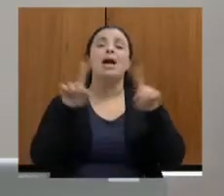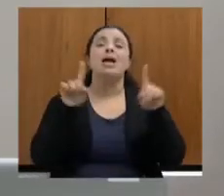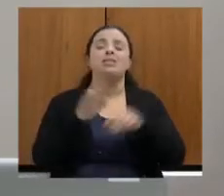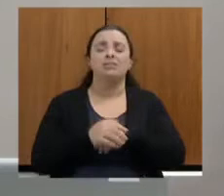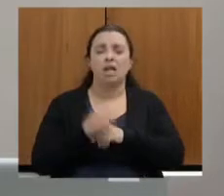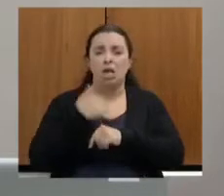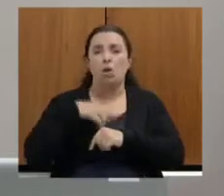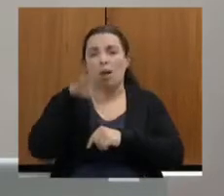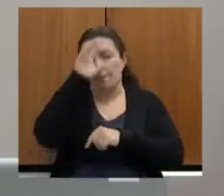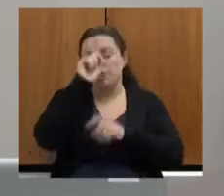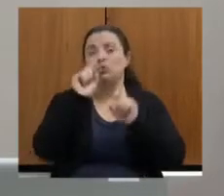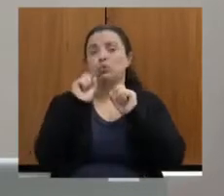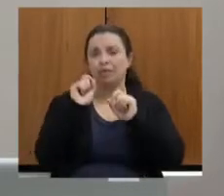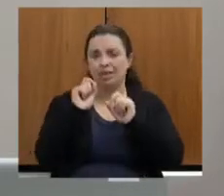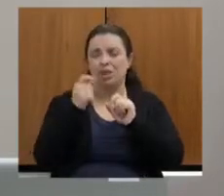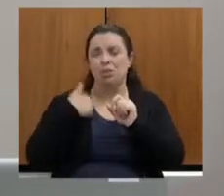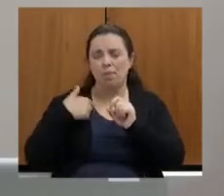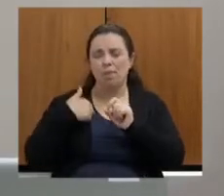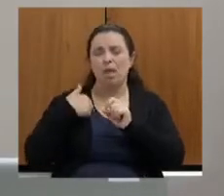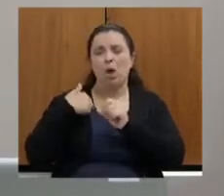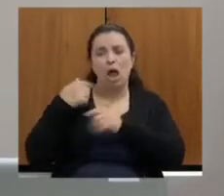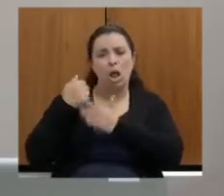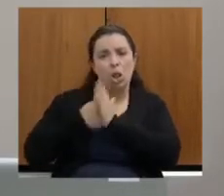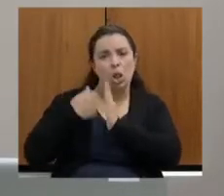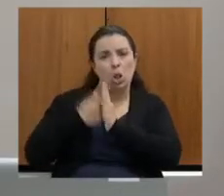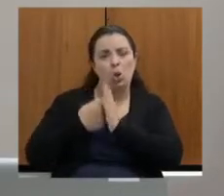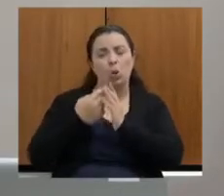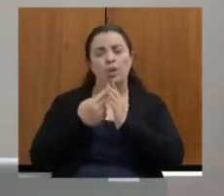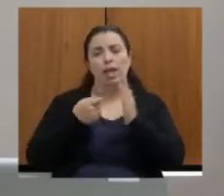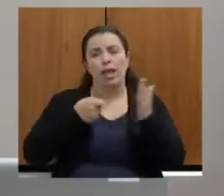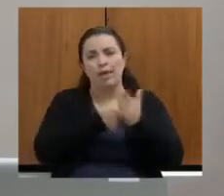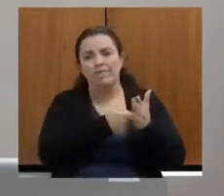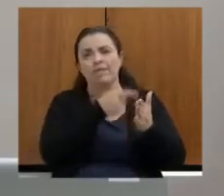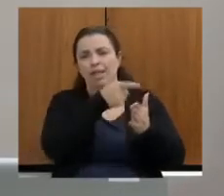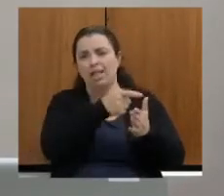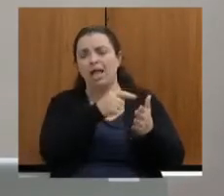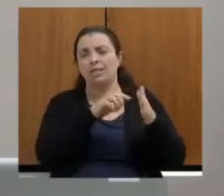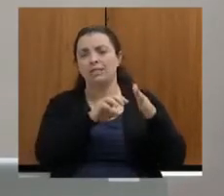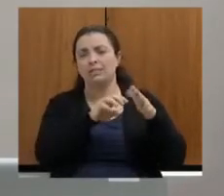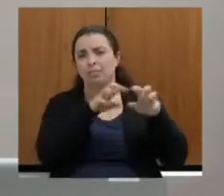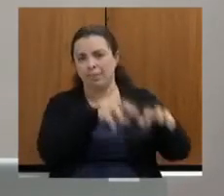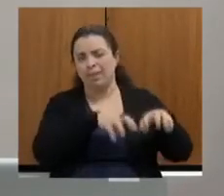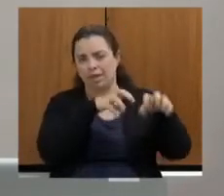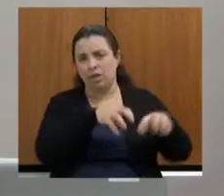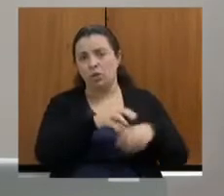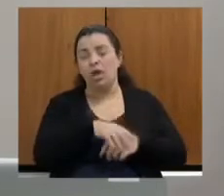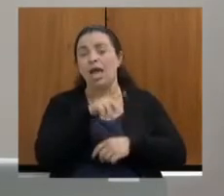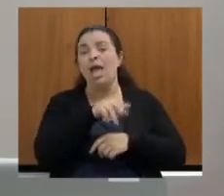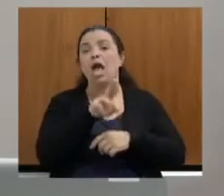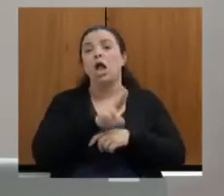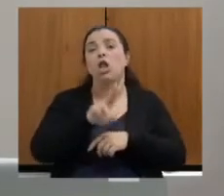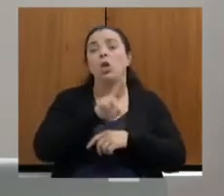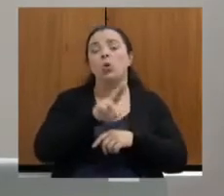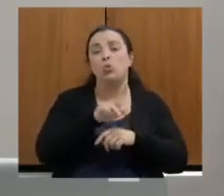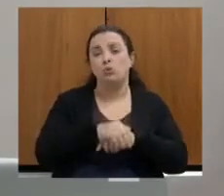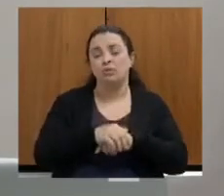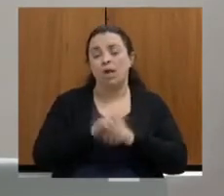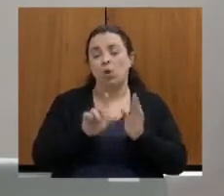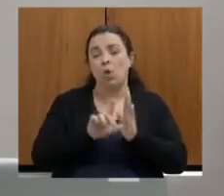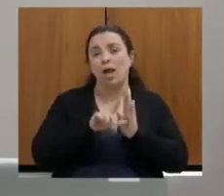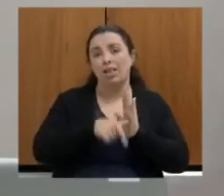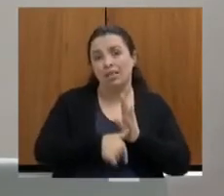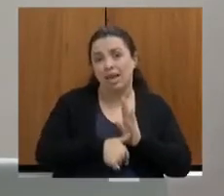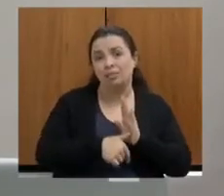as mineradoras que elas utilizam a postergação da reconhecimento e